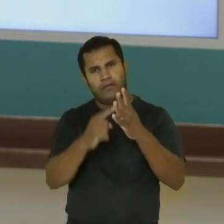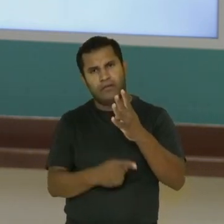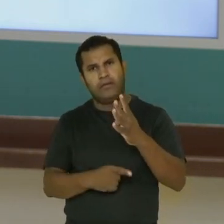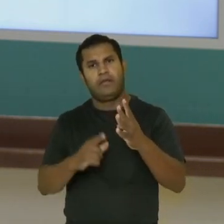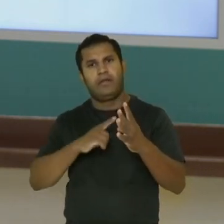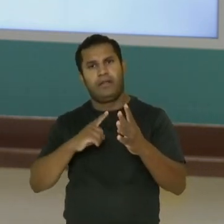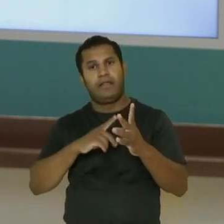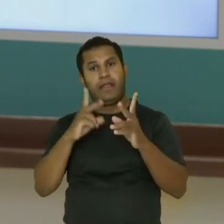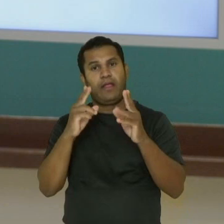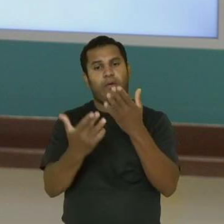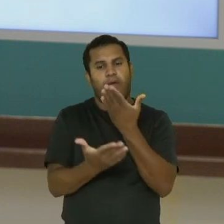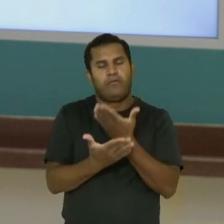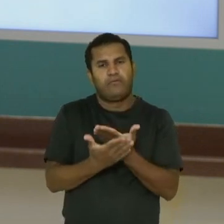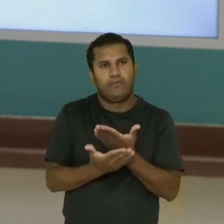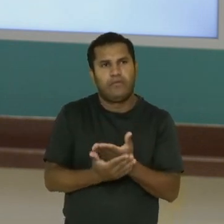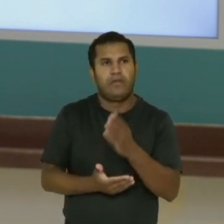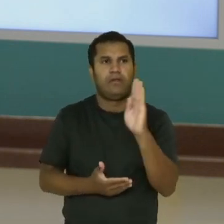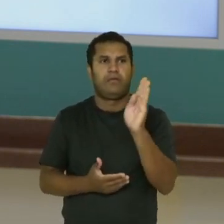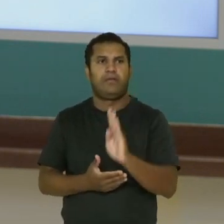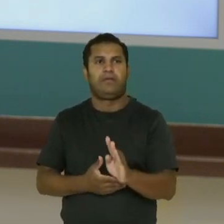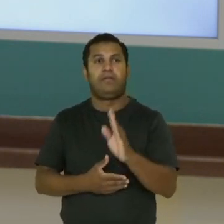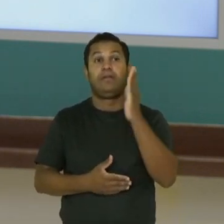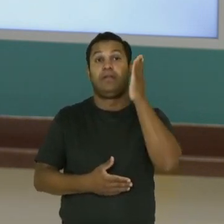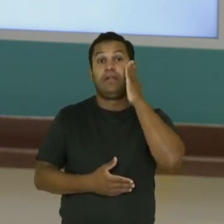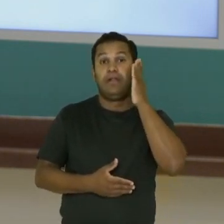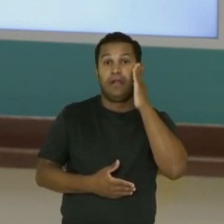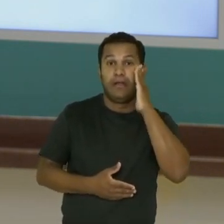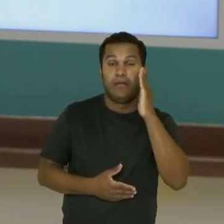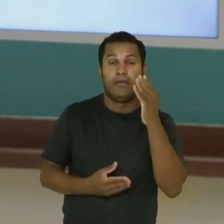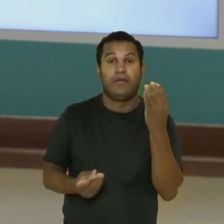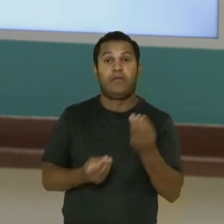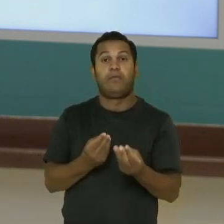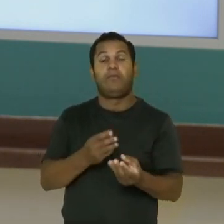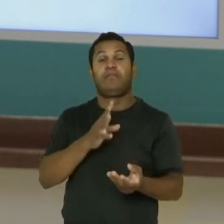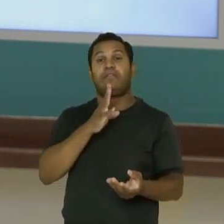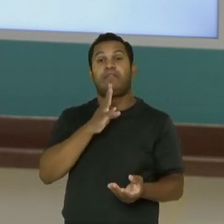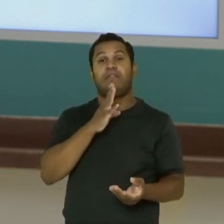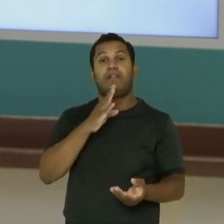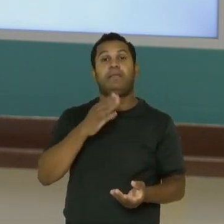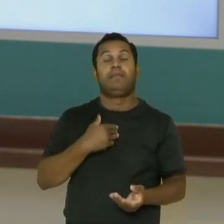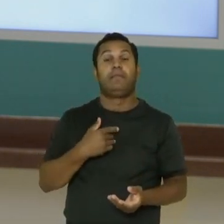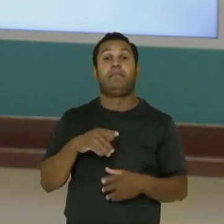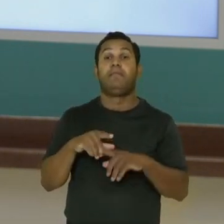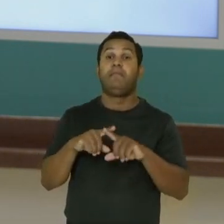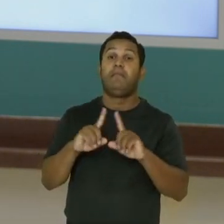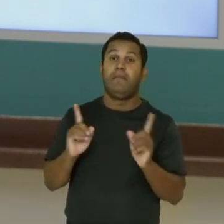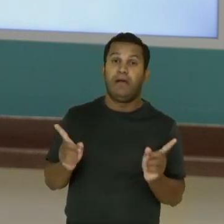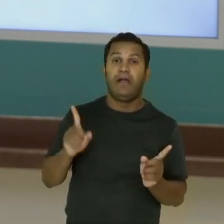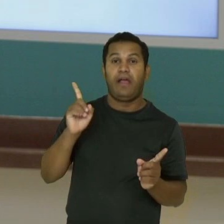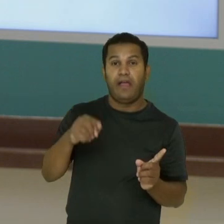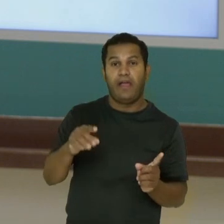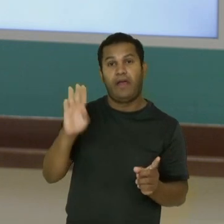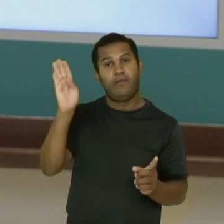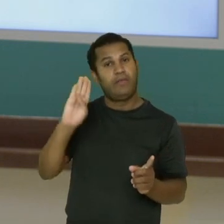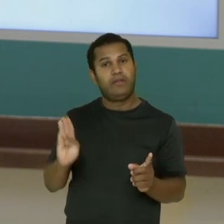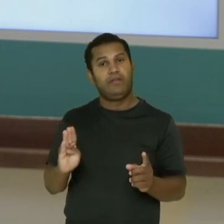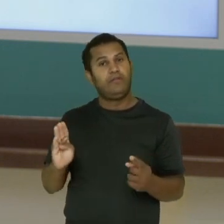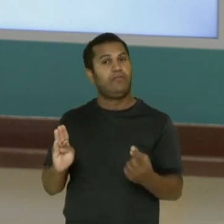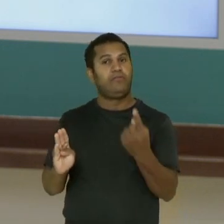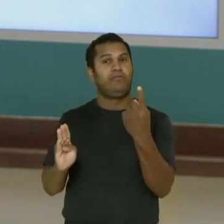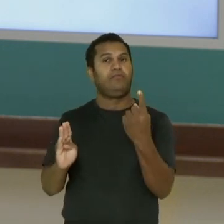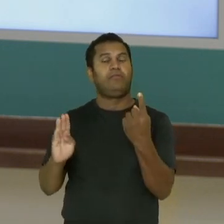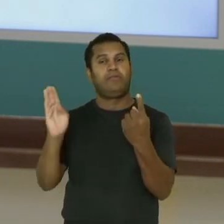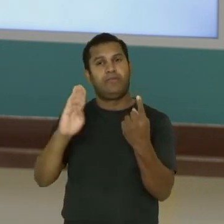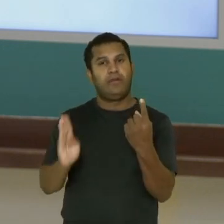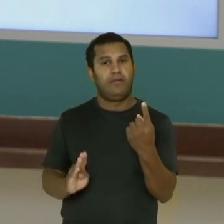Brasil, de estudar, de dividir o território brasileiro. É o mesmo país, mas com essas diferenças indicadas